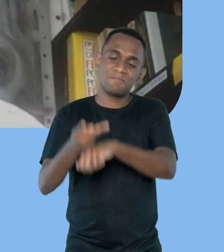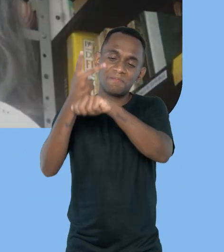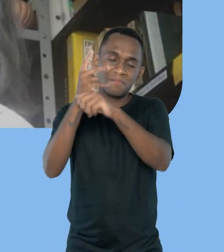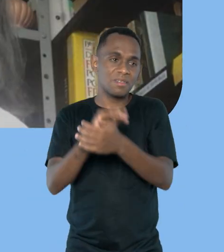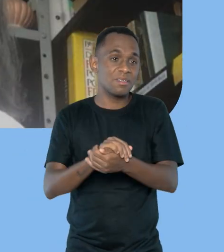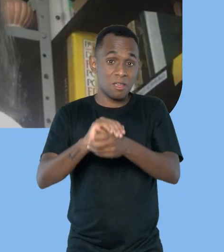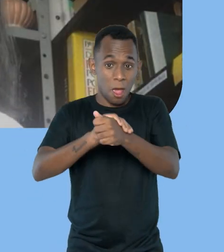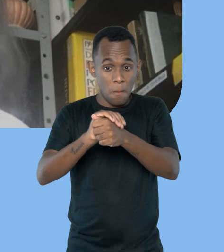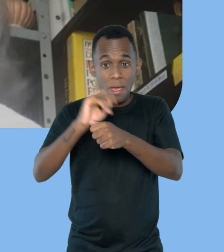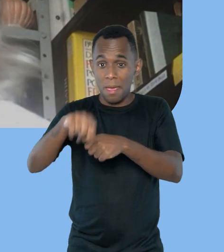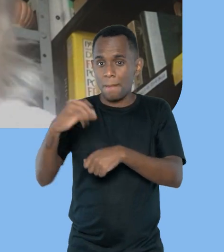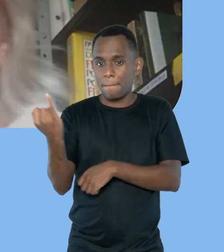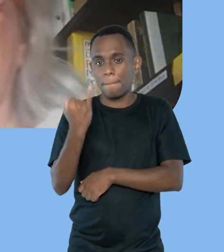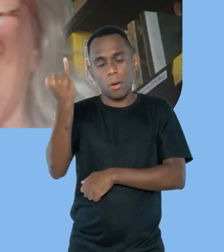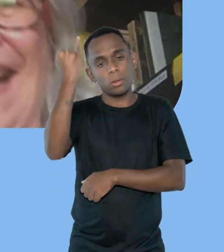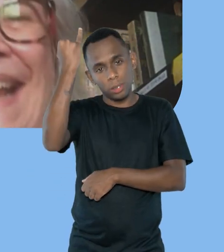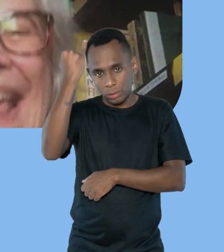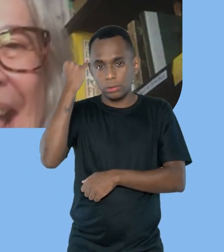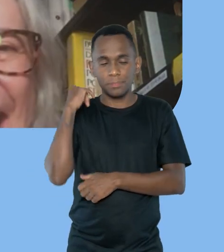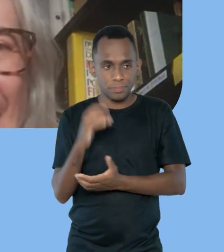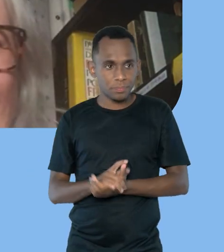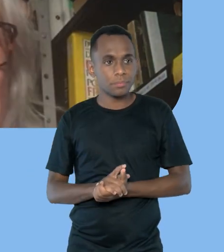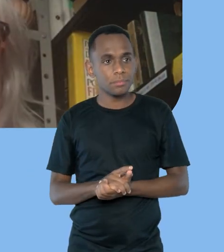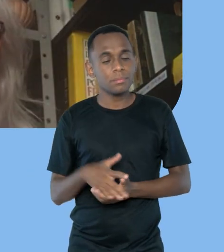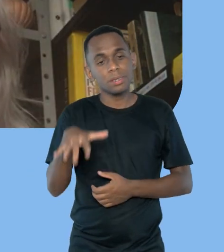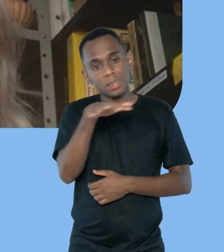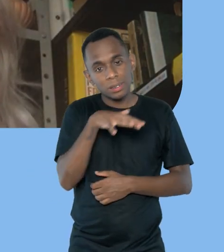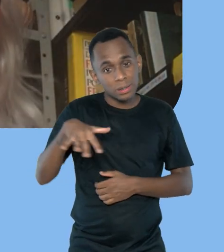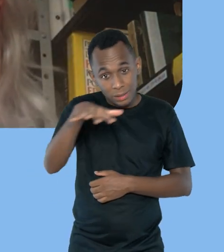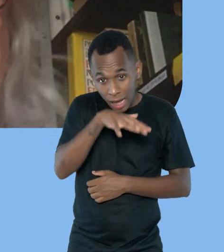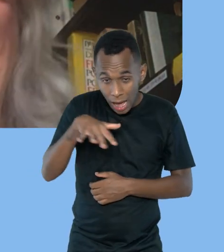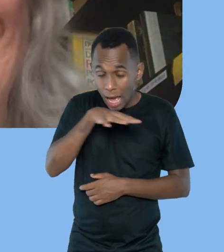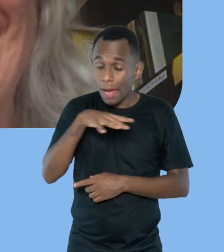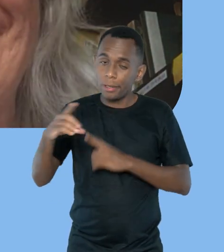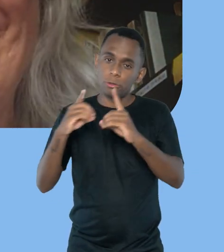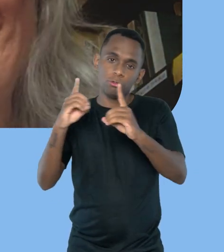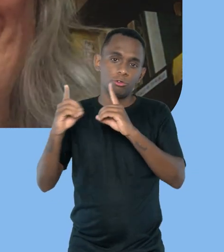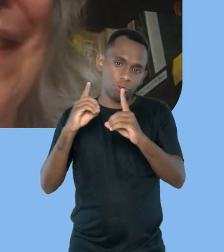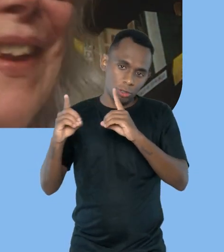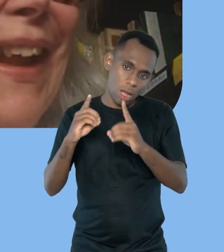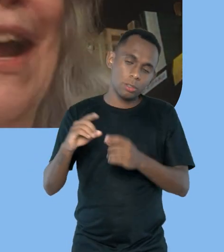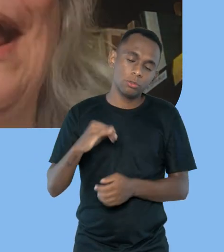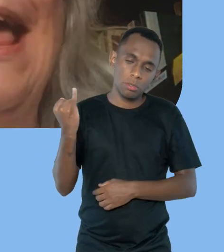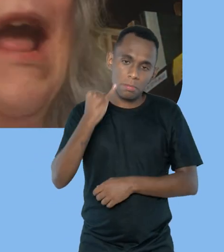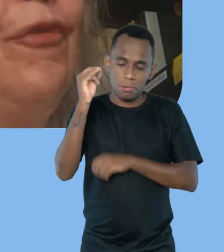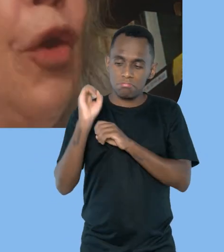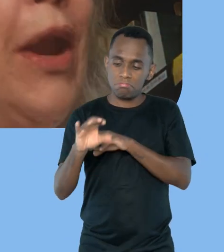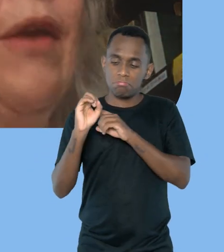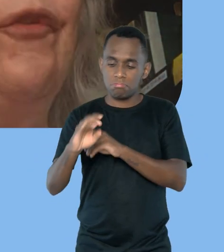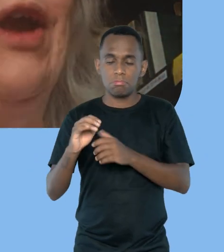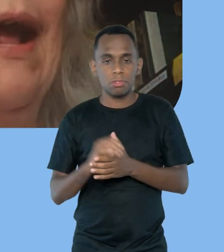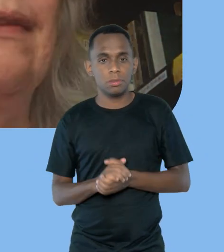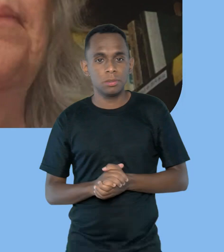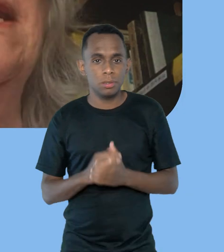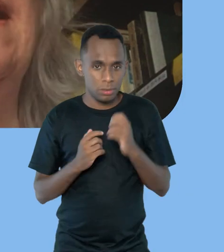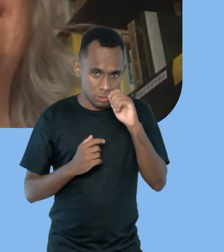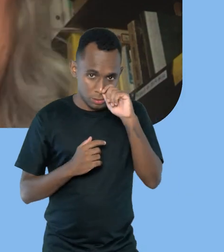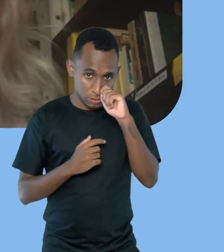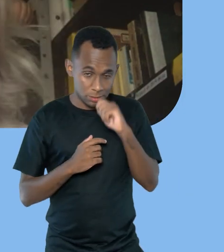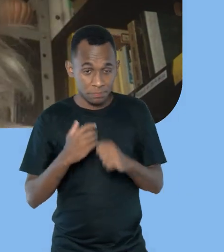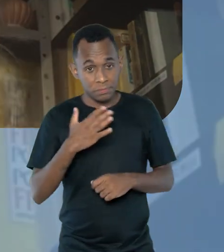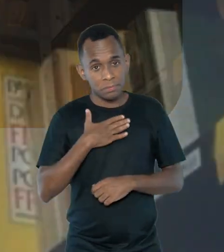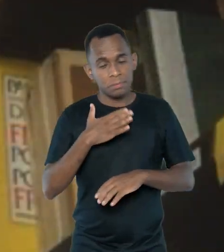jabuti é muito importante, ainda mais nessa área de livro didático, né, de paradidático. Foi essa